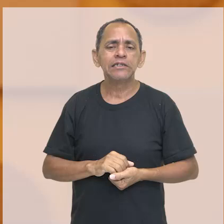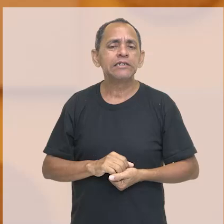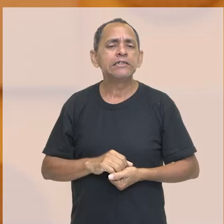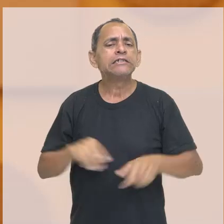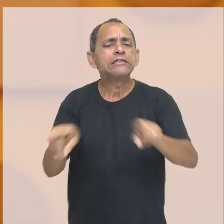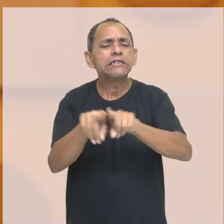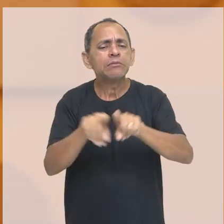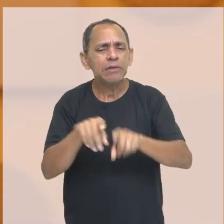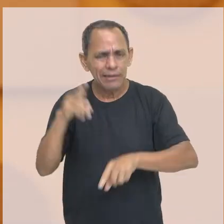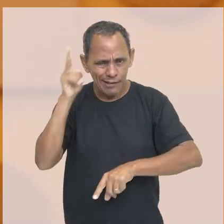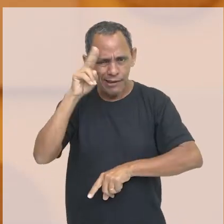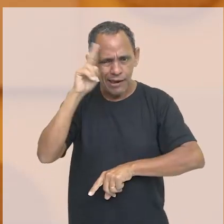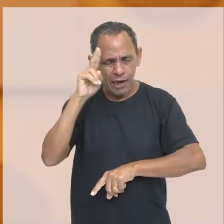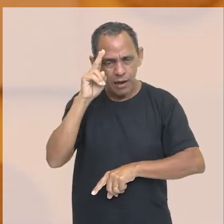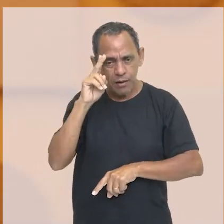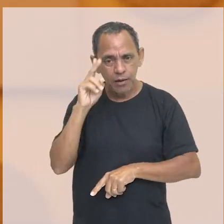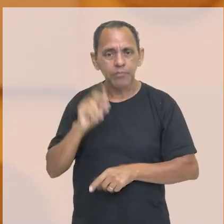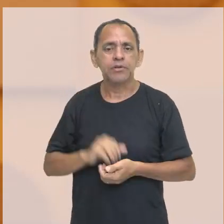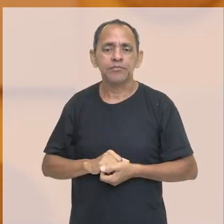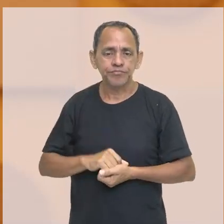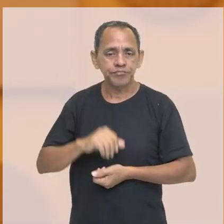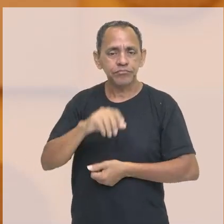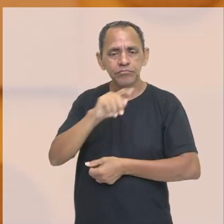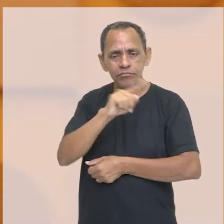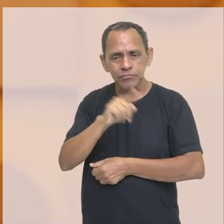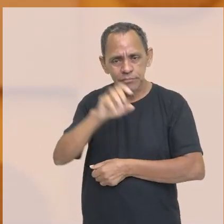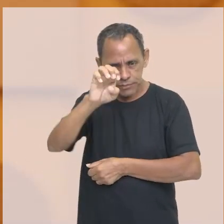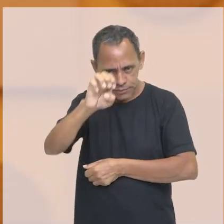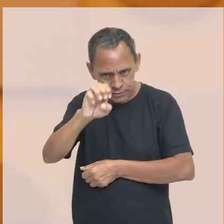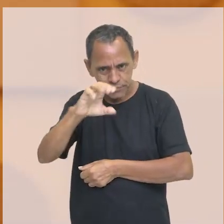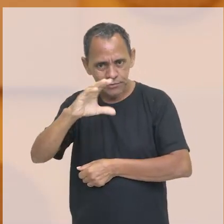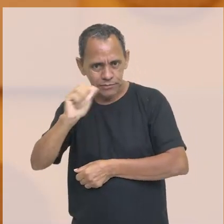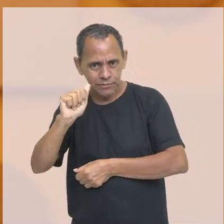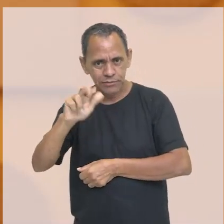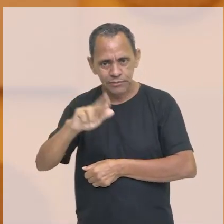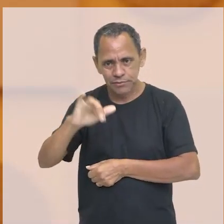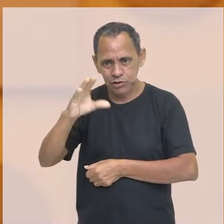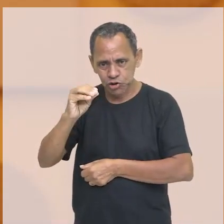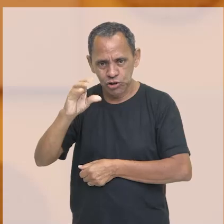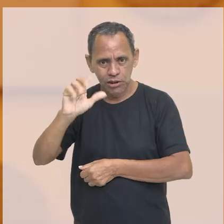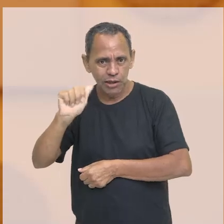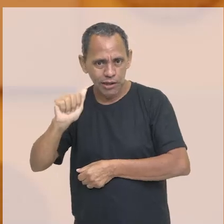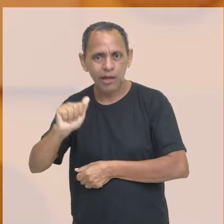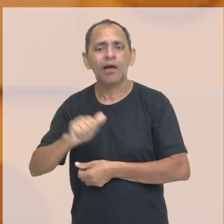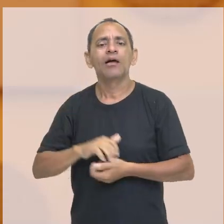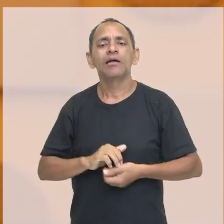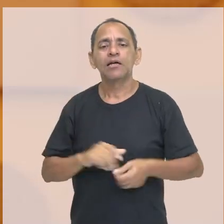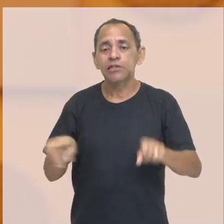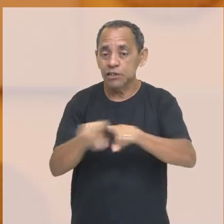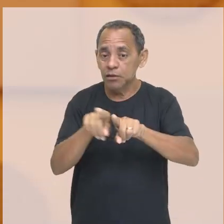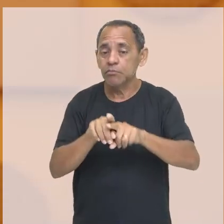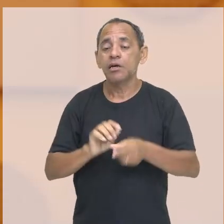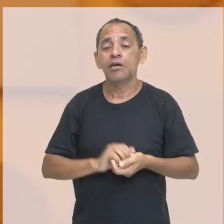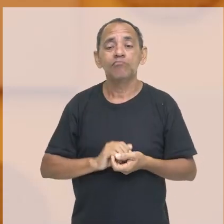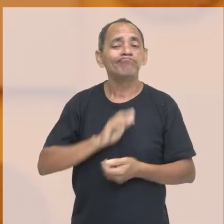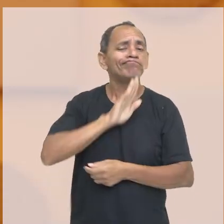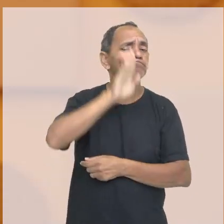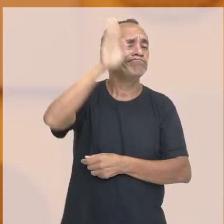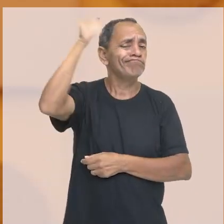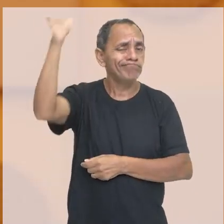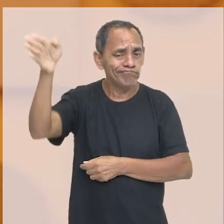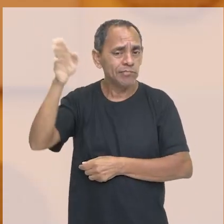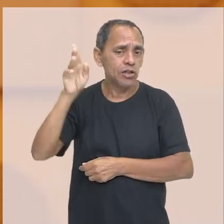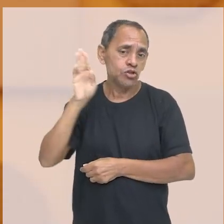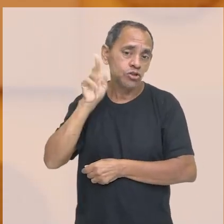Carioca, galera. Lembra o Zé Carioca? Aquele desenho, o papagaio? Ele foi patrocinado pelo governo brasileiro para que os estúdios Walt Disney